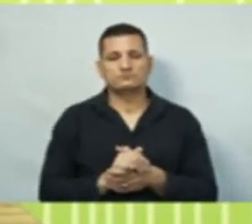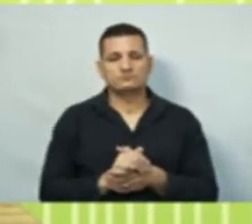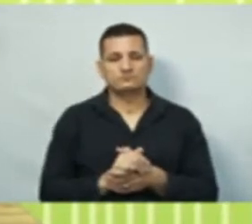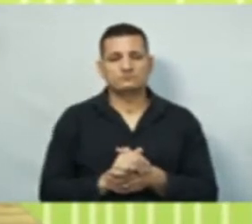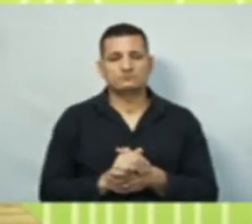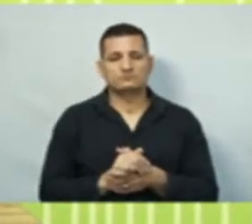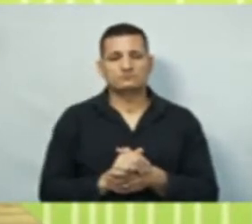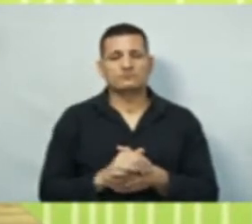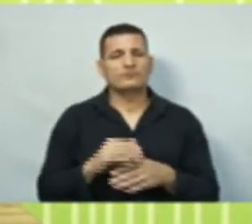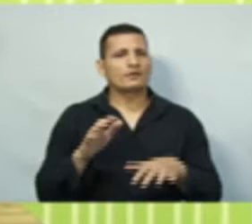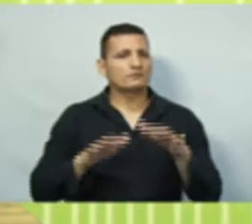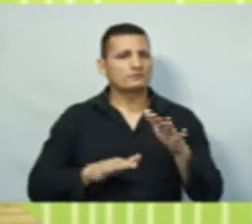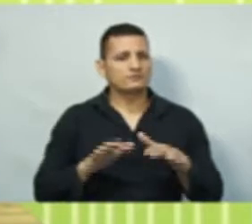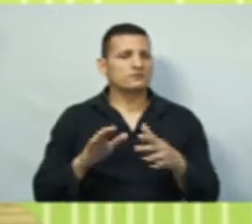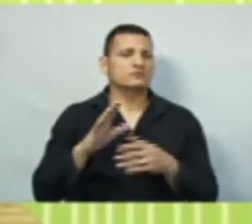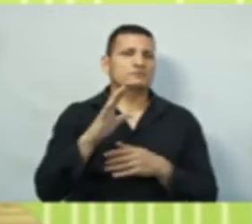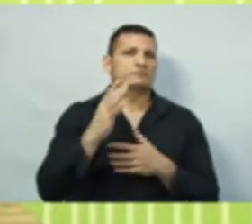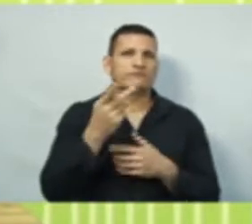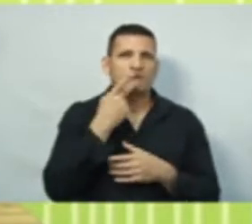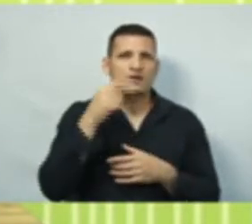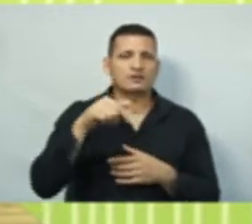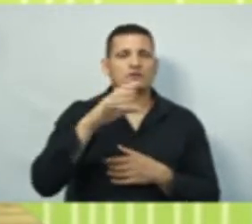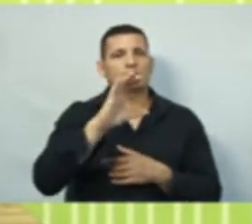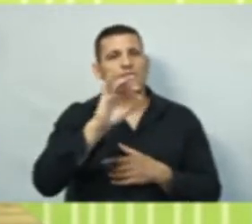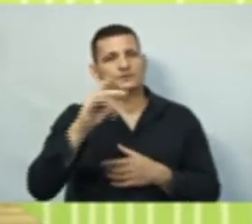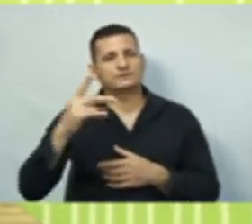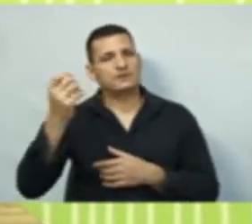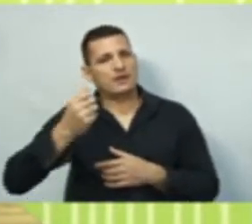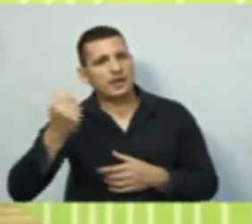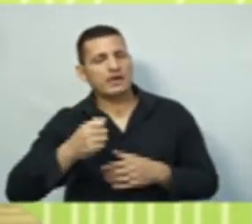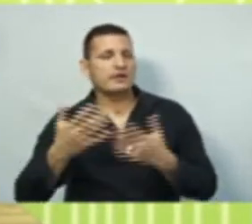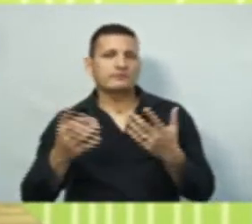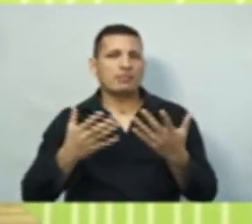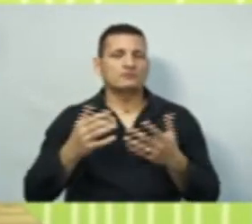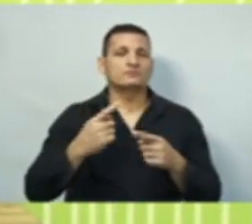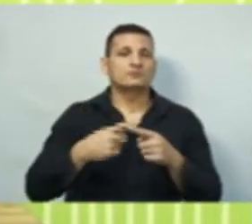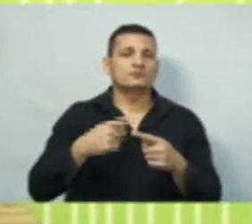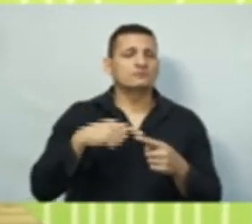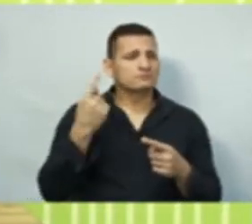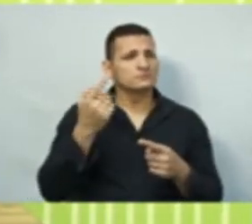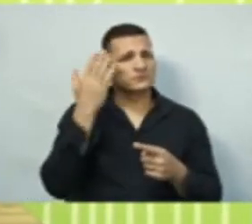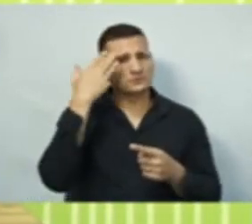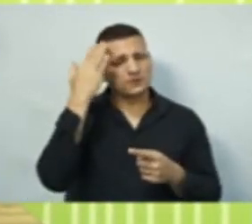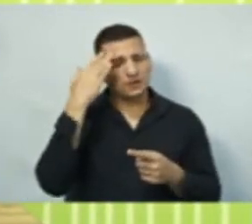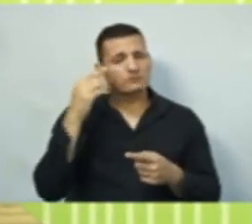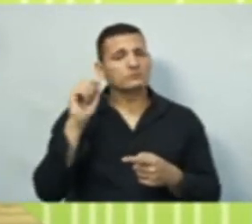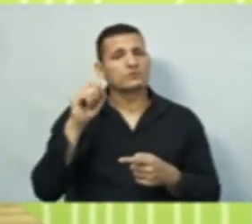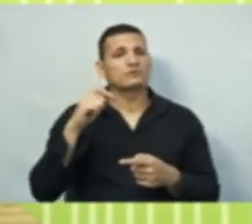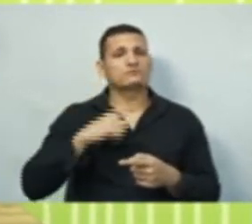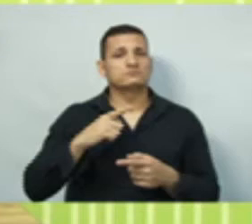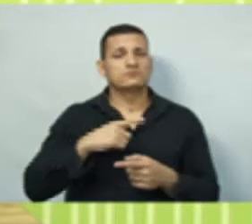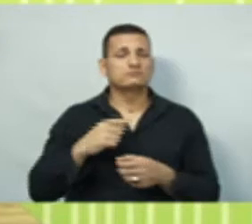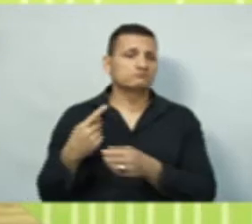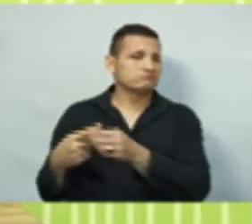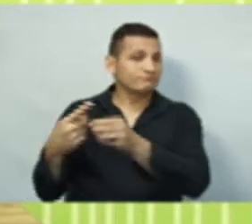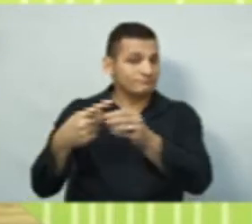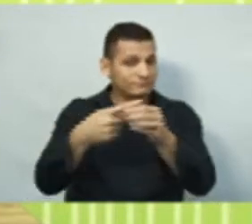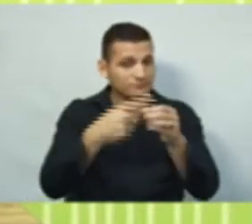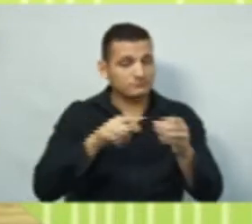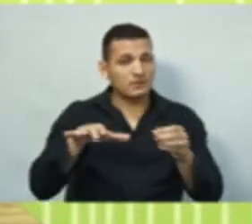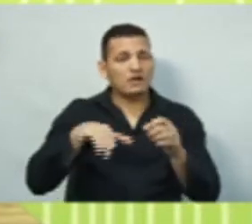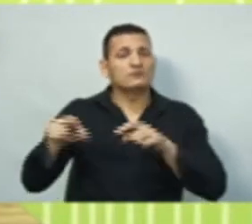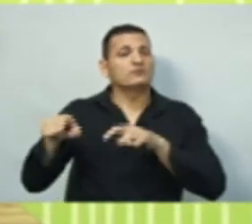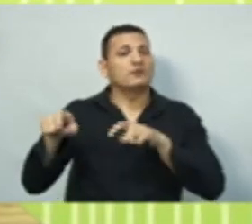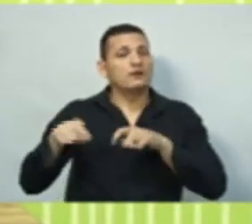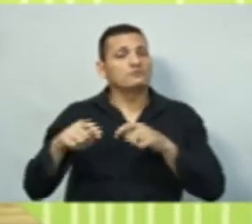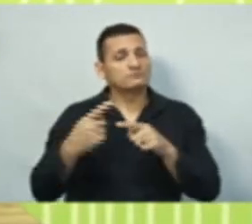A gente às vezes cita cooperativa de leite porque nós sabemos que estamos falando com a zona rural. A gente fala em cooperativa de serviço porque nós sabemos que estamos falando